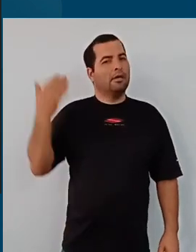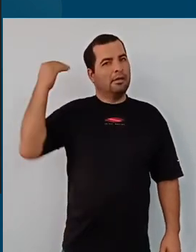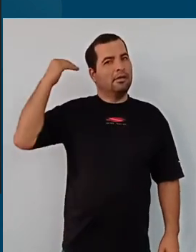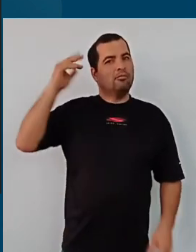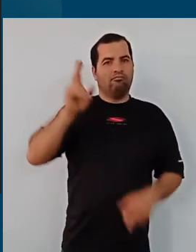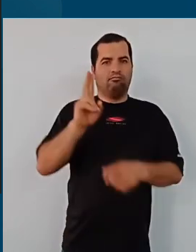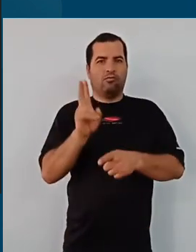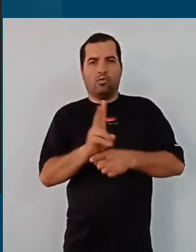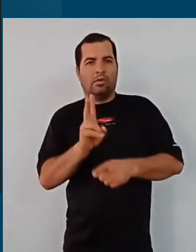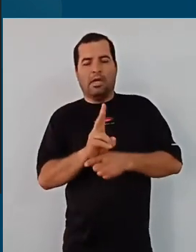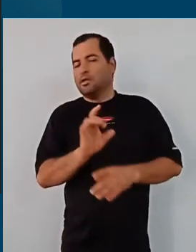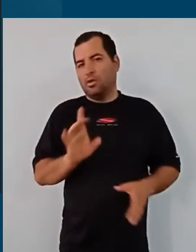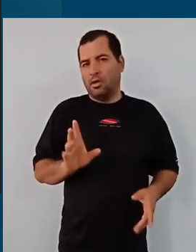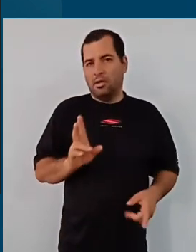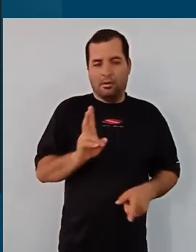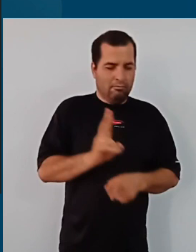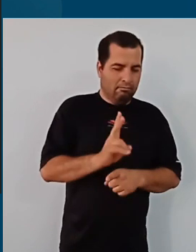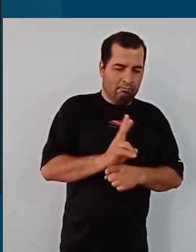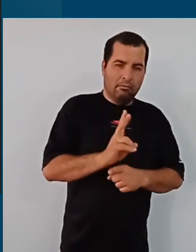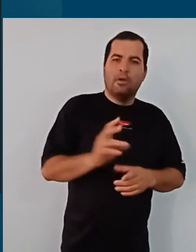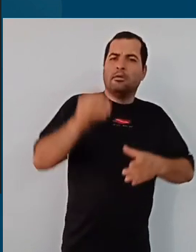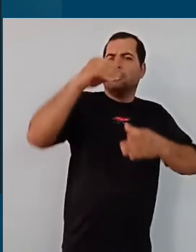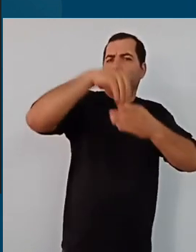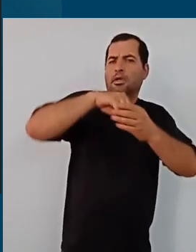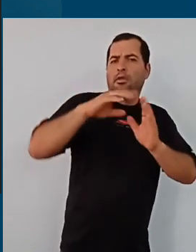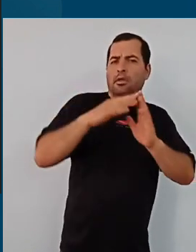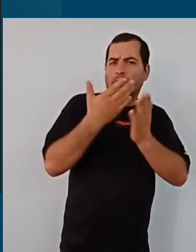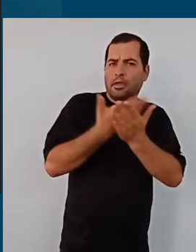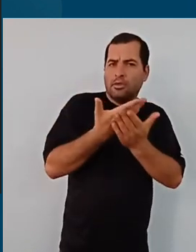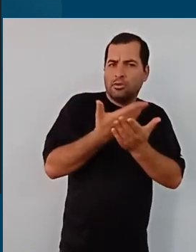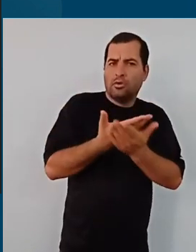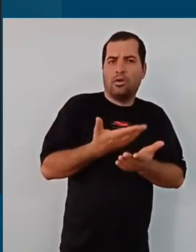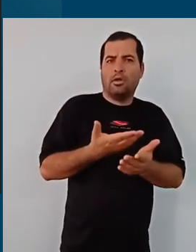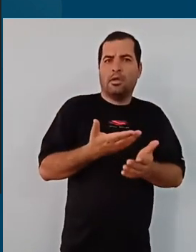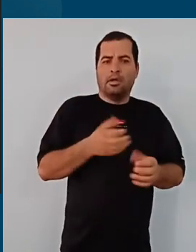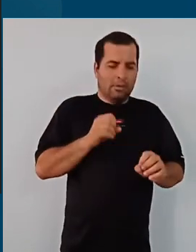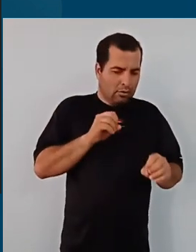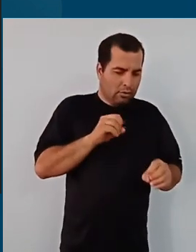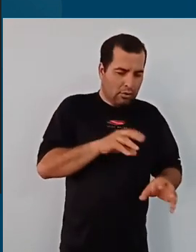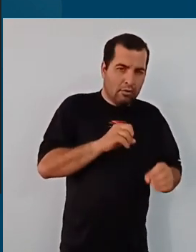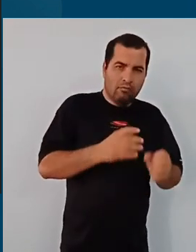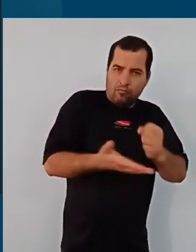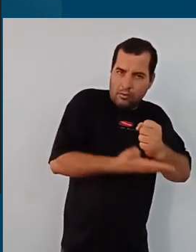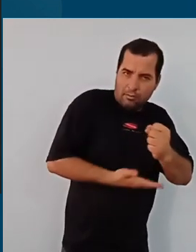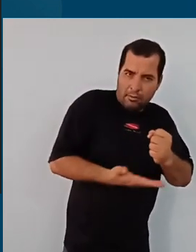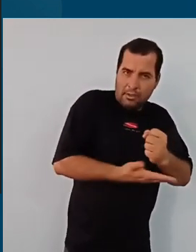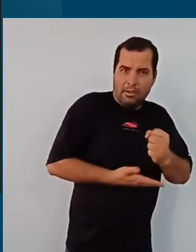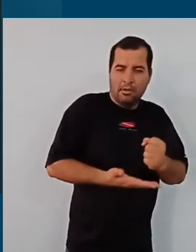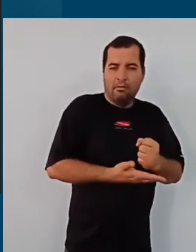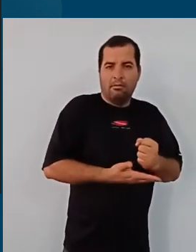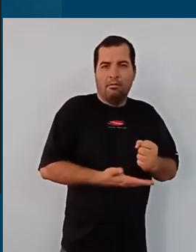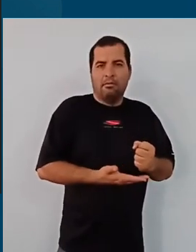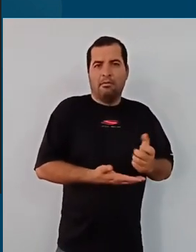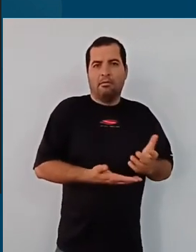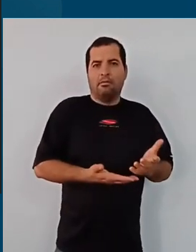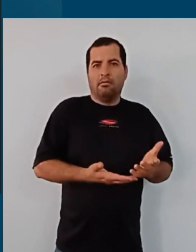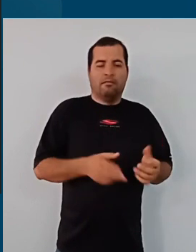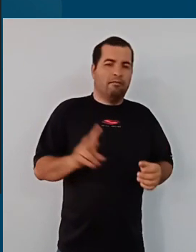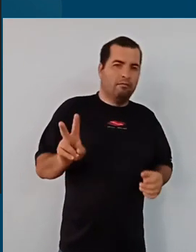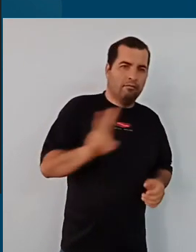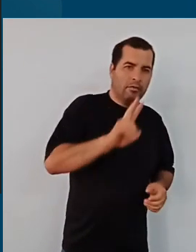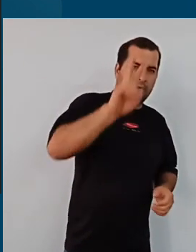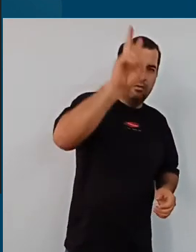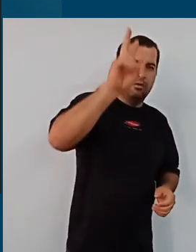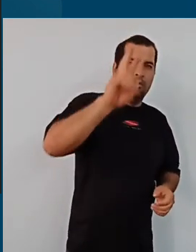concentrava no cuidar, e na escola da educação, do ensino fundamental em diante, que